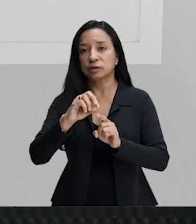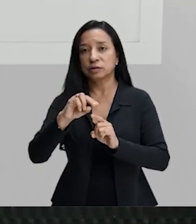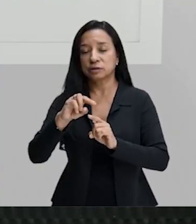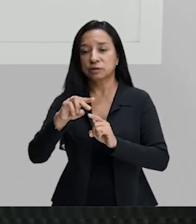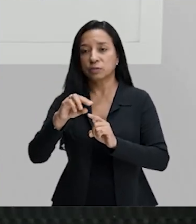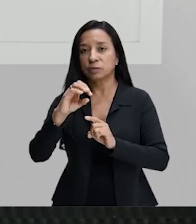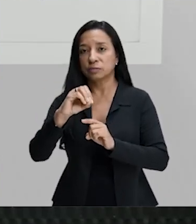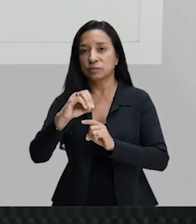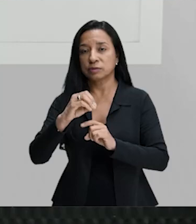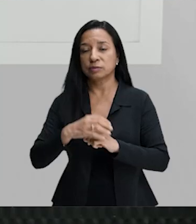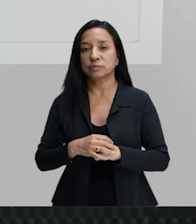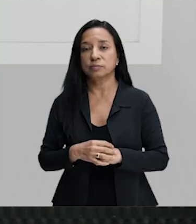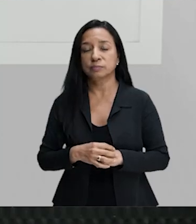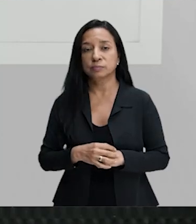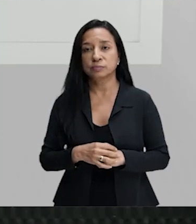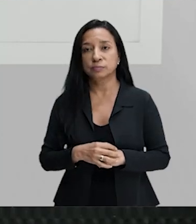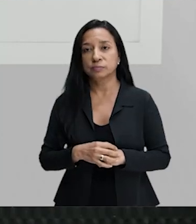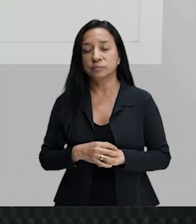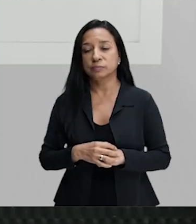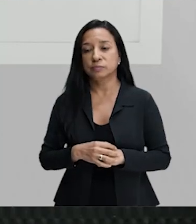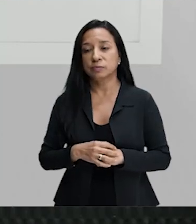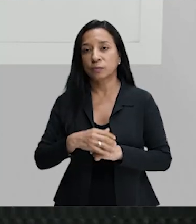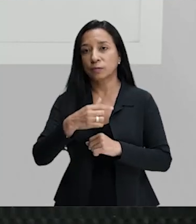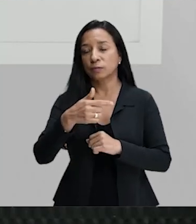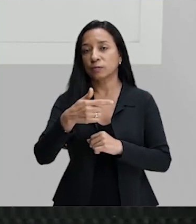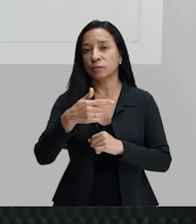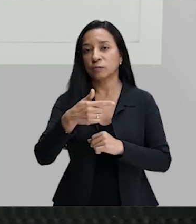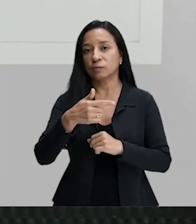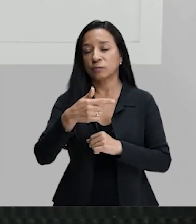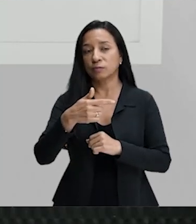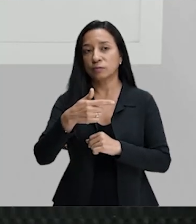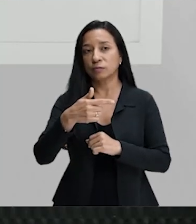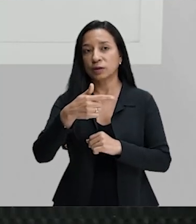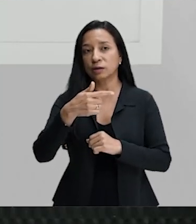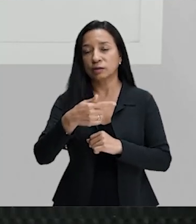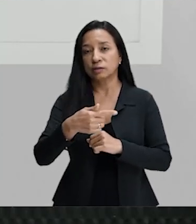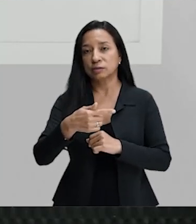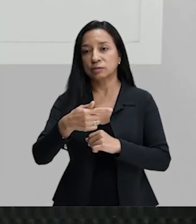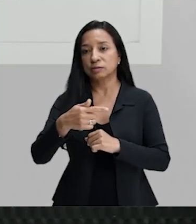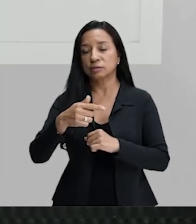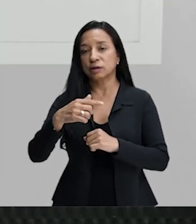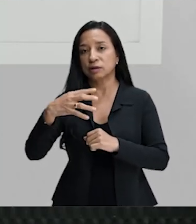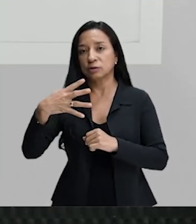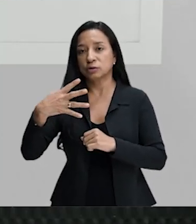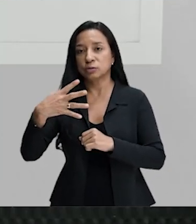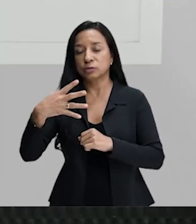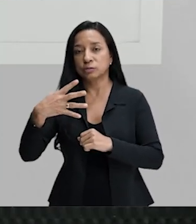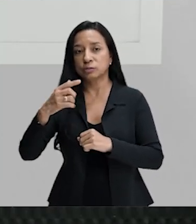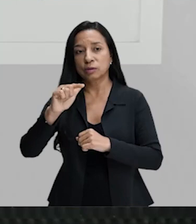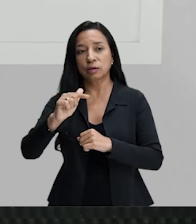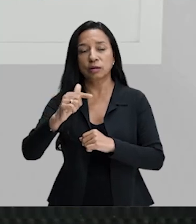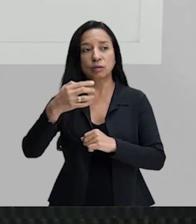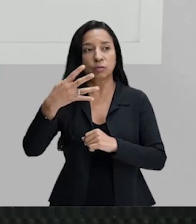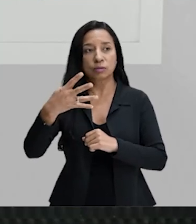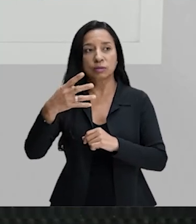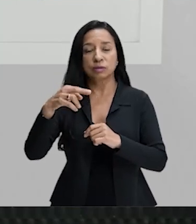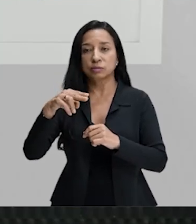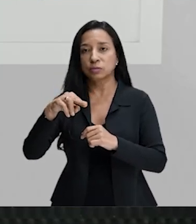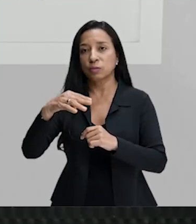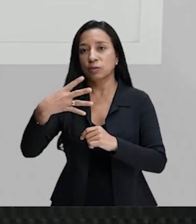Beleza? Então, 7 ao quadrado é 49. 7 ao quadrado é